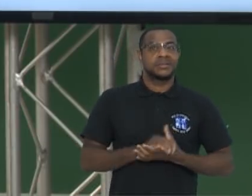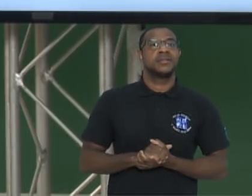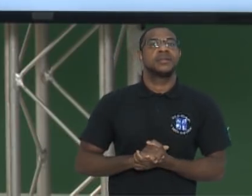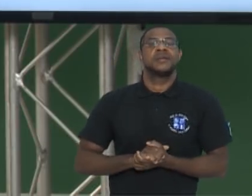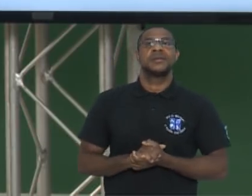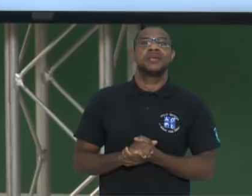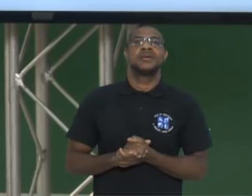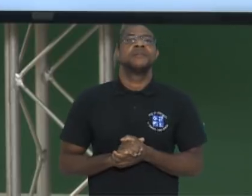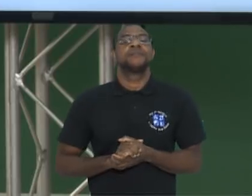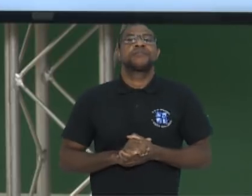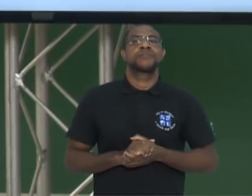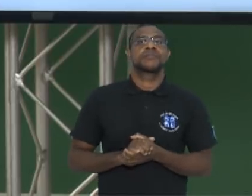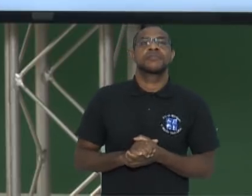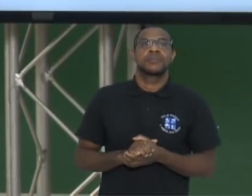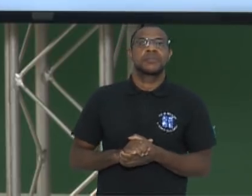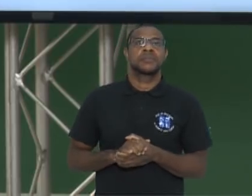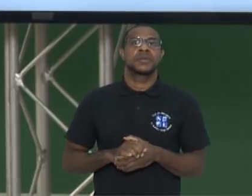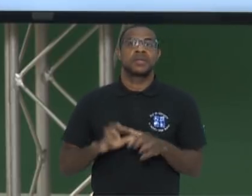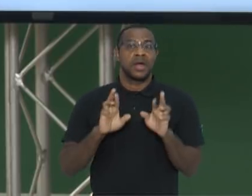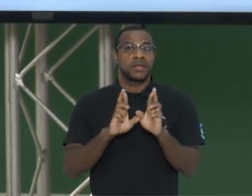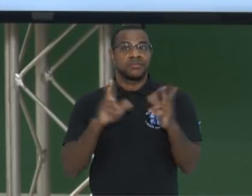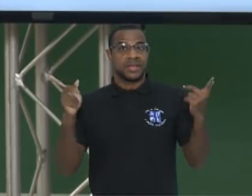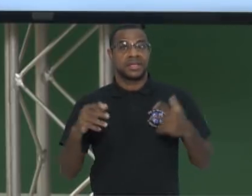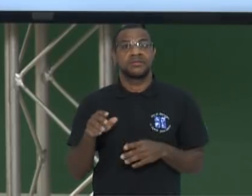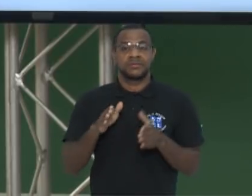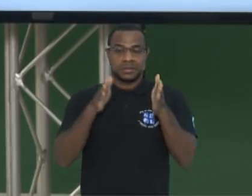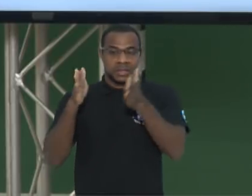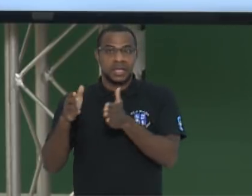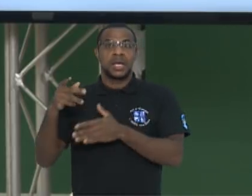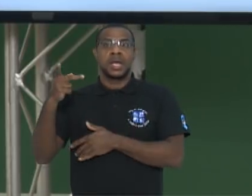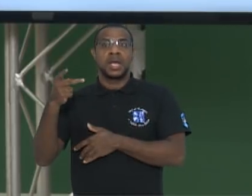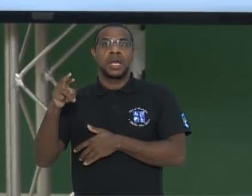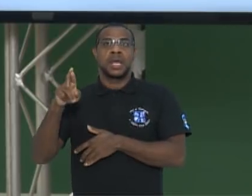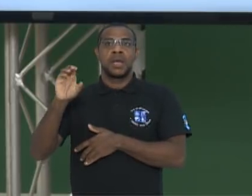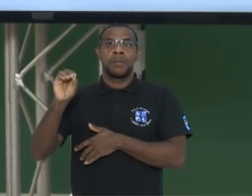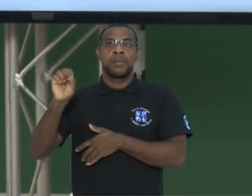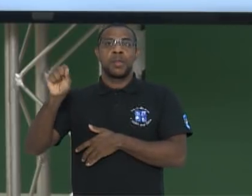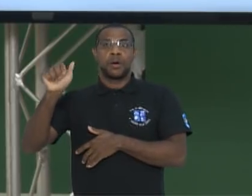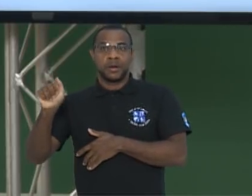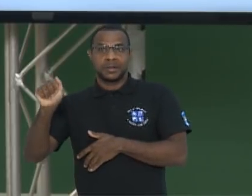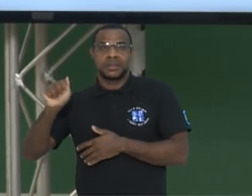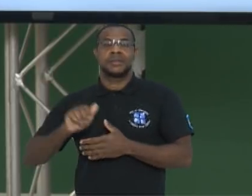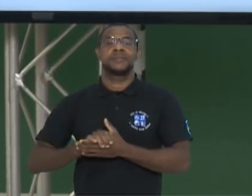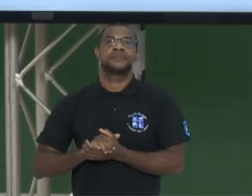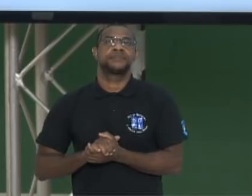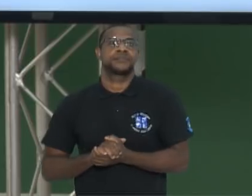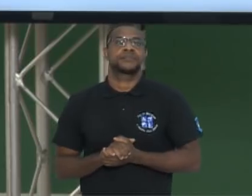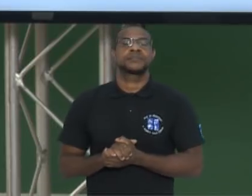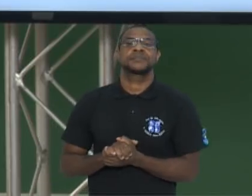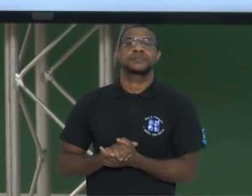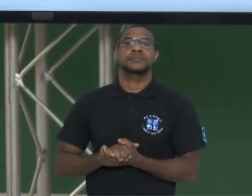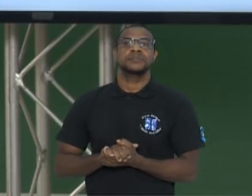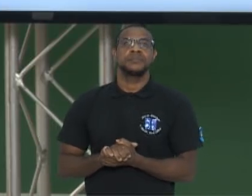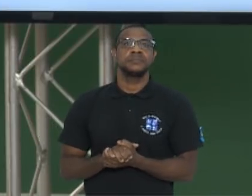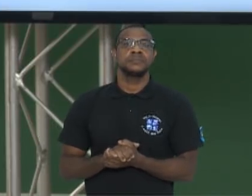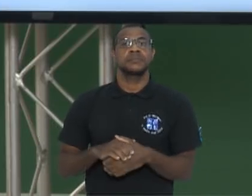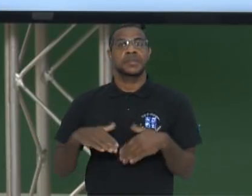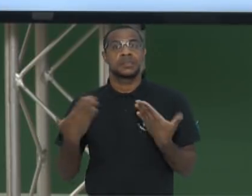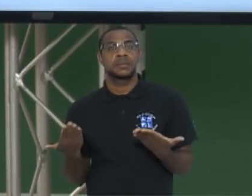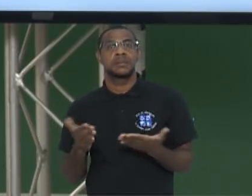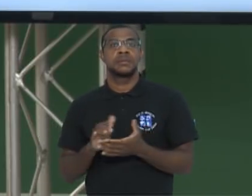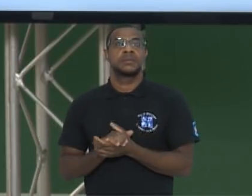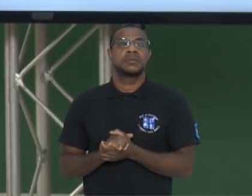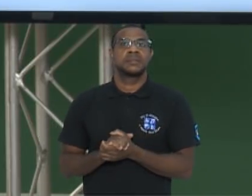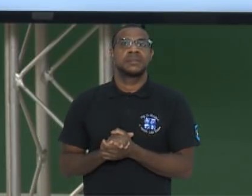verso na outra linha. Então, é um texto que tem características ali gráficas no papel que se difere da prosa. Também a